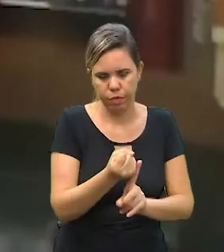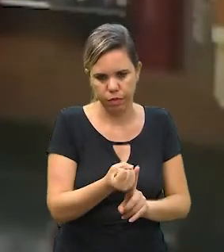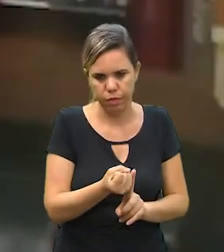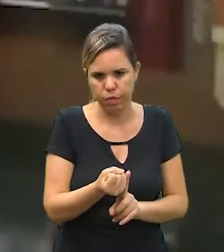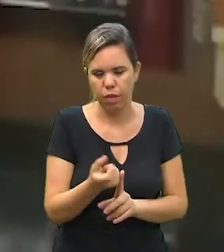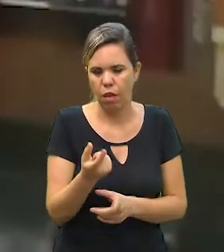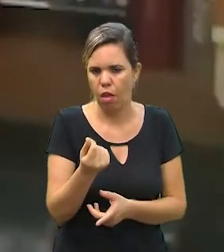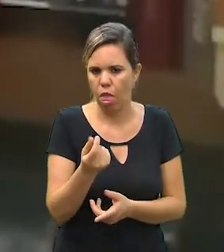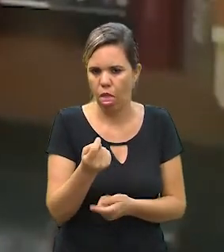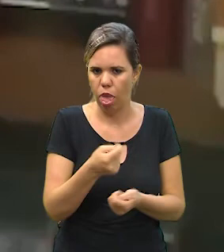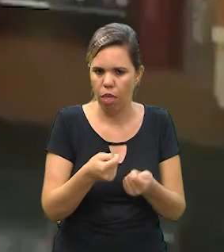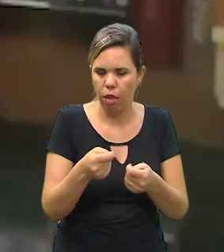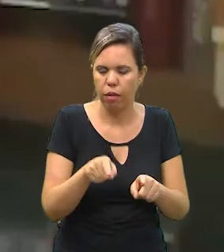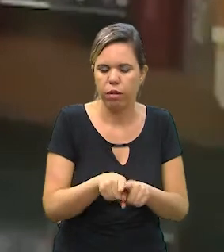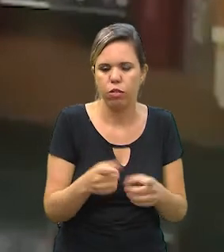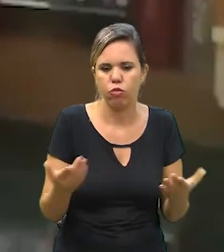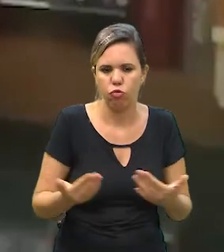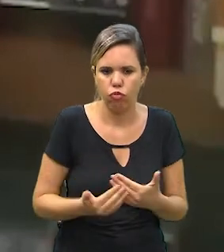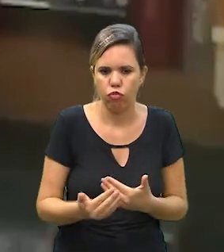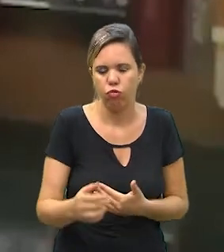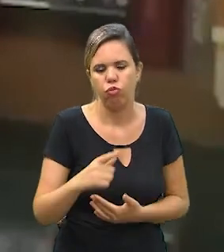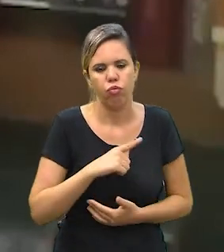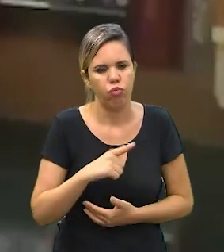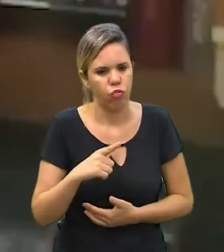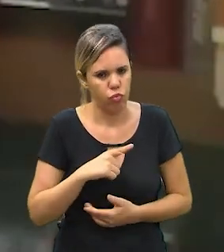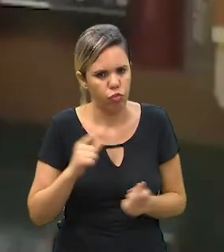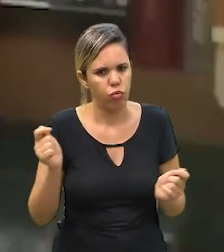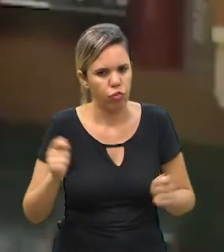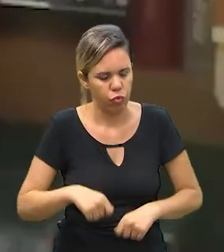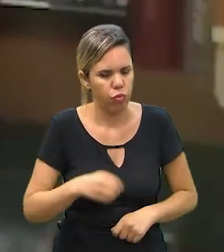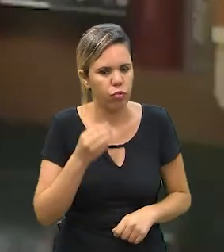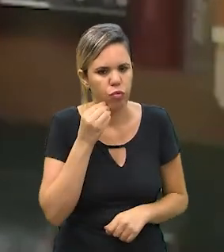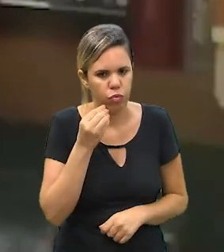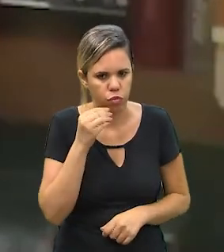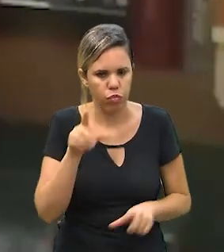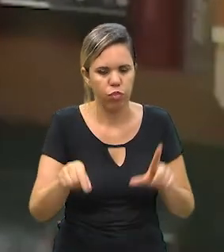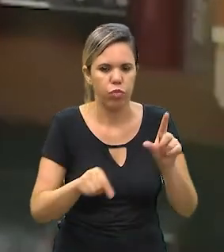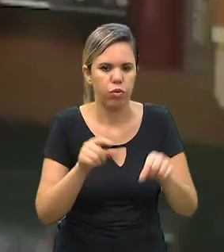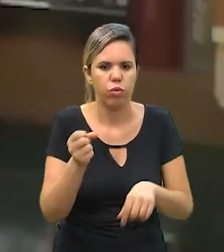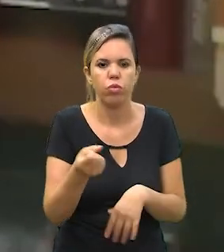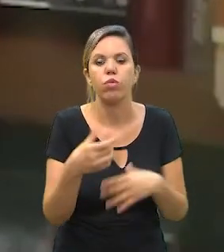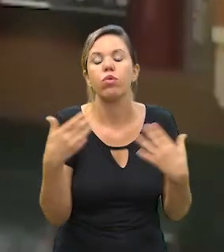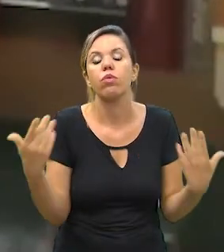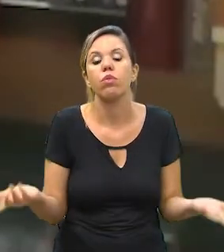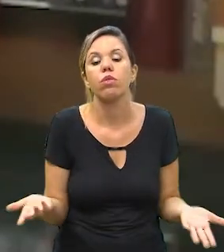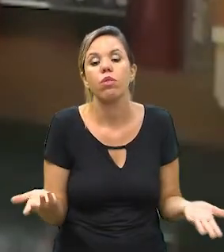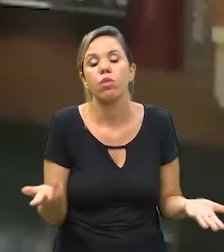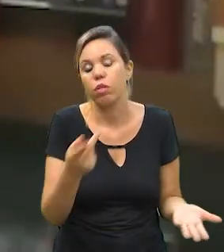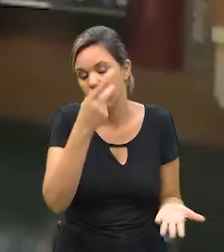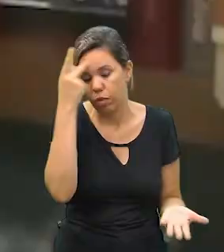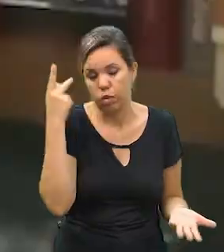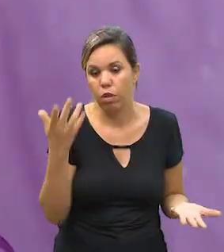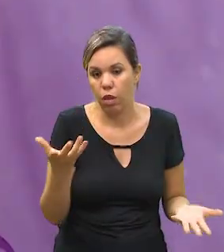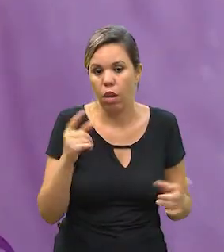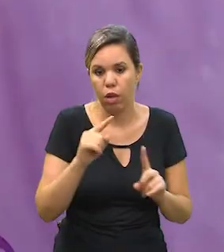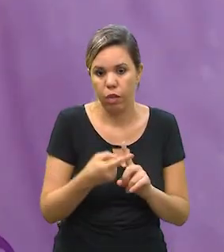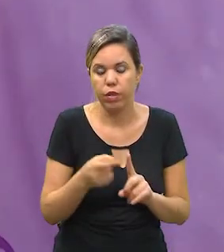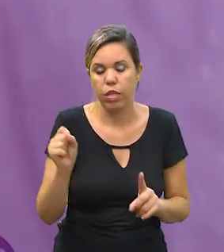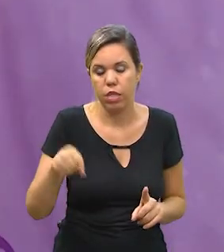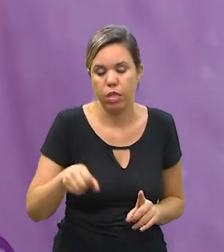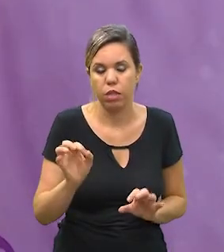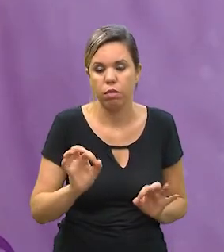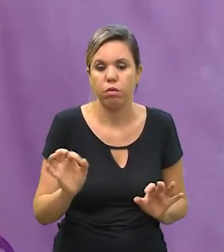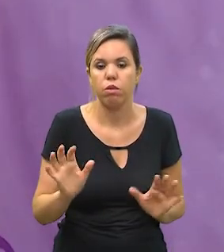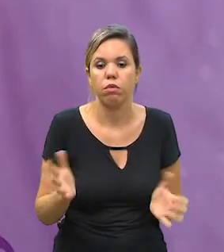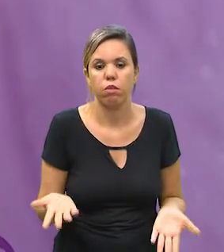mesmo financeiras, hoje em dia nós temos a possibilidade de escolher, né, quando e se a pessoa quer engravidar. De